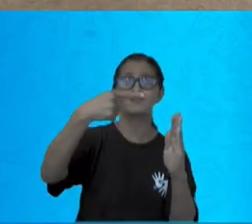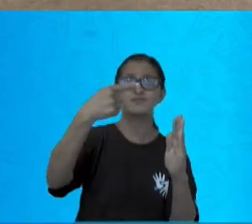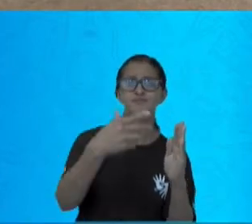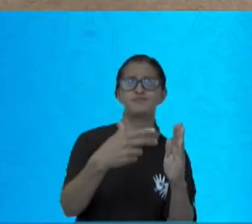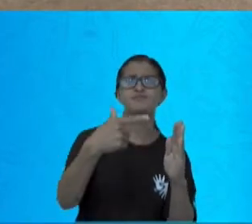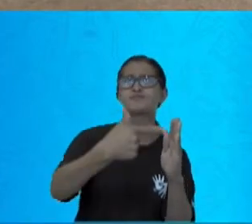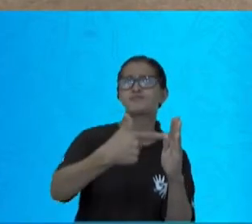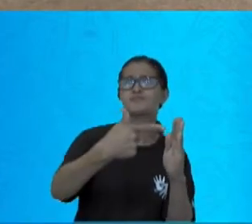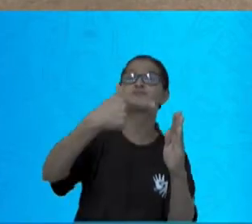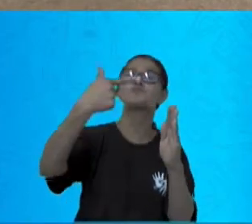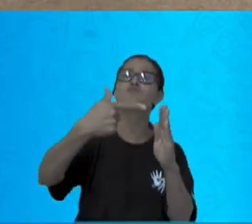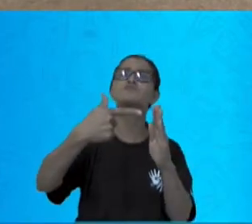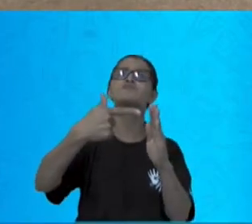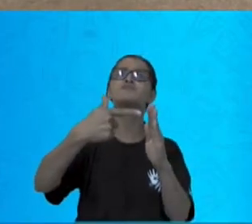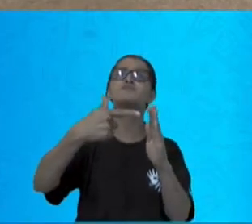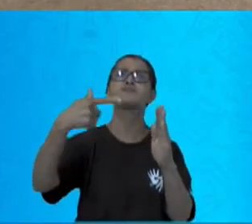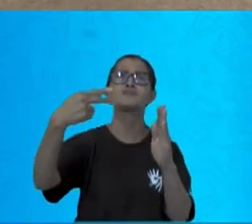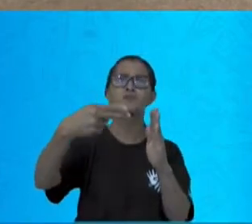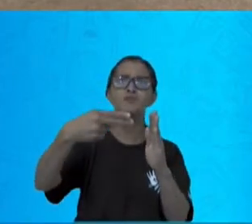aqui,